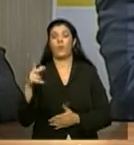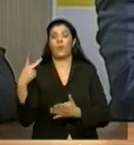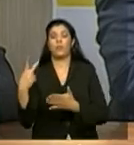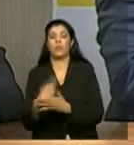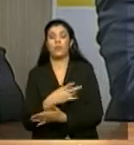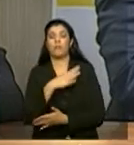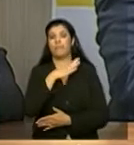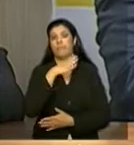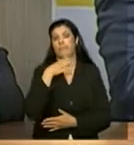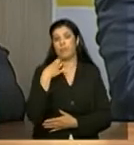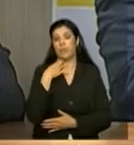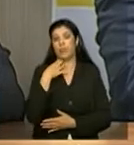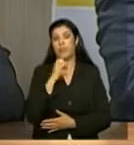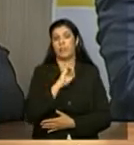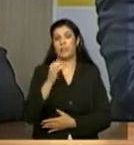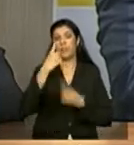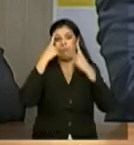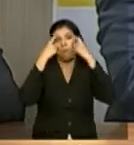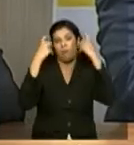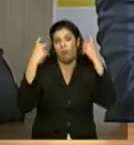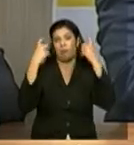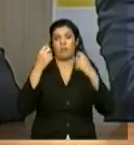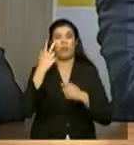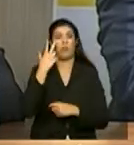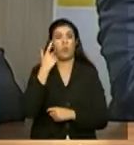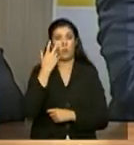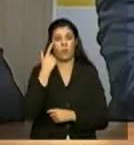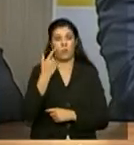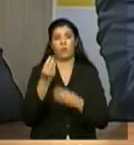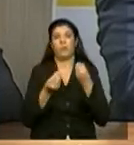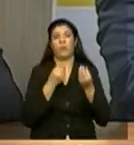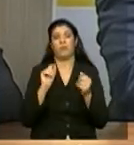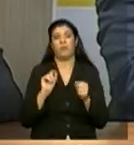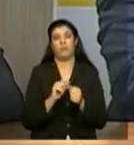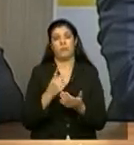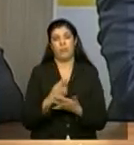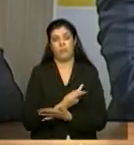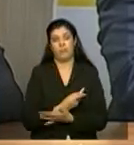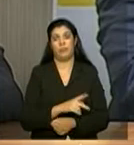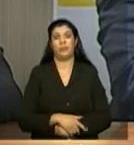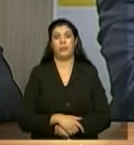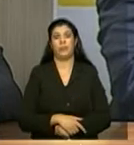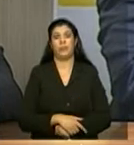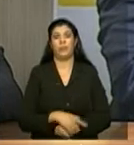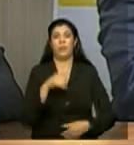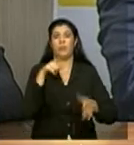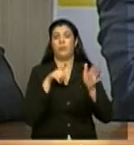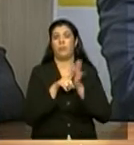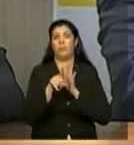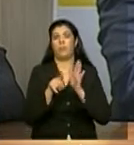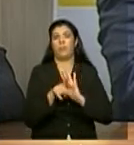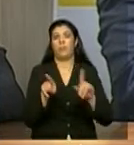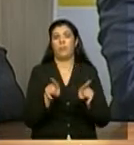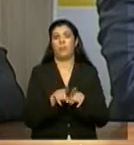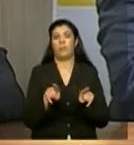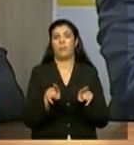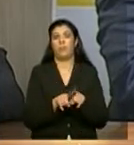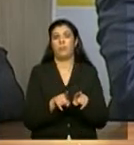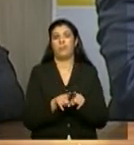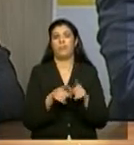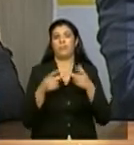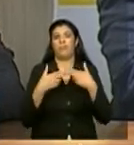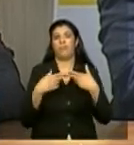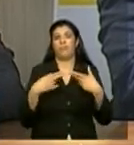se violento causa natural perguntas também da das